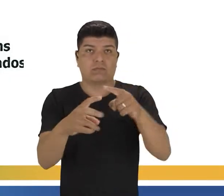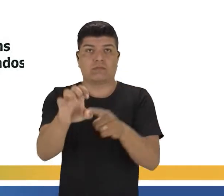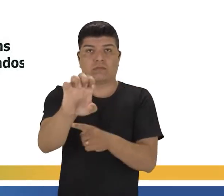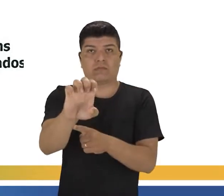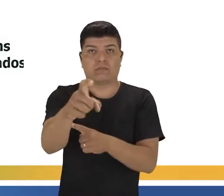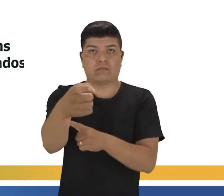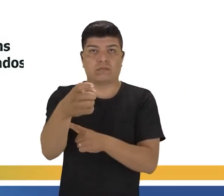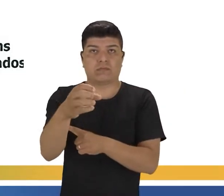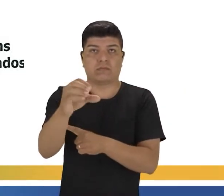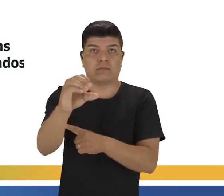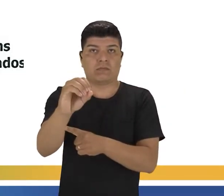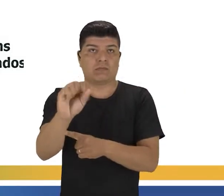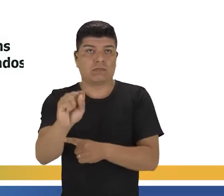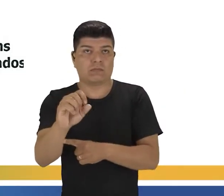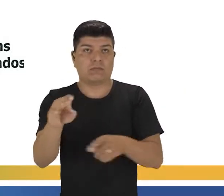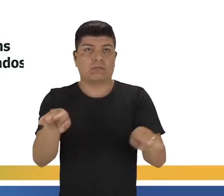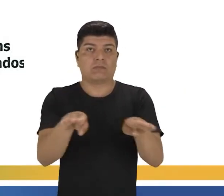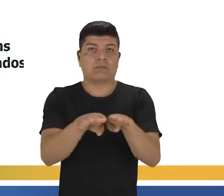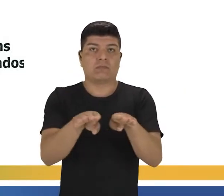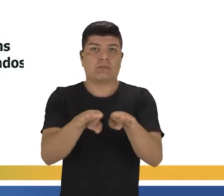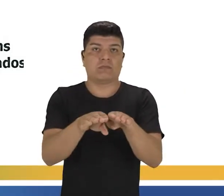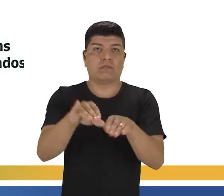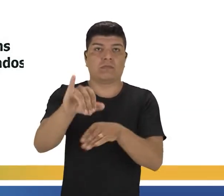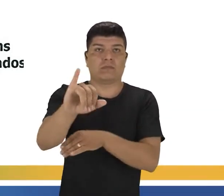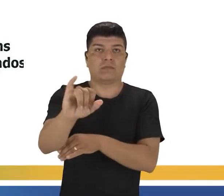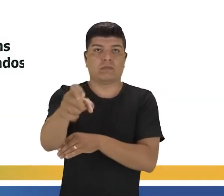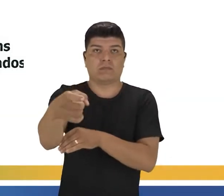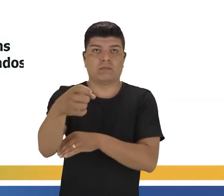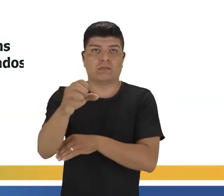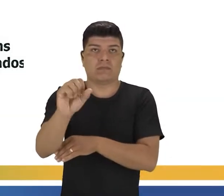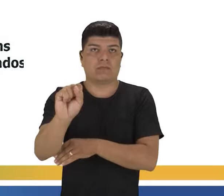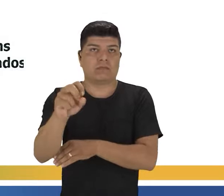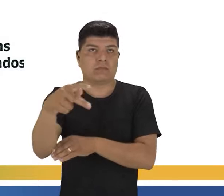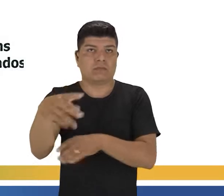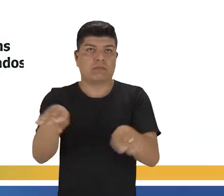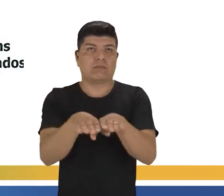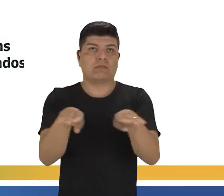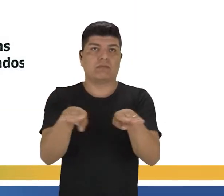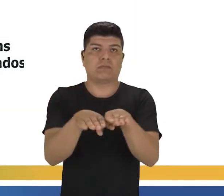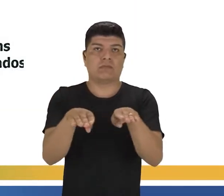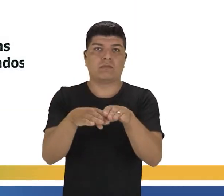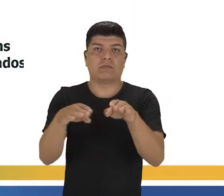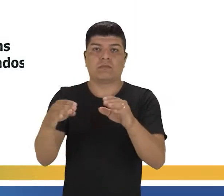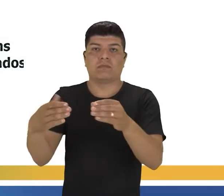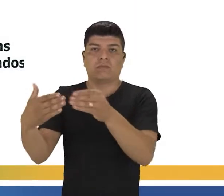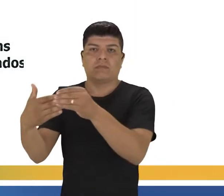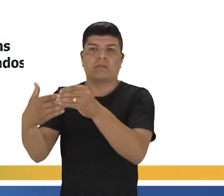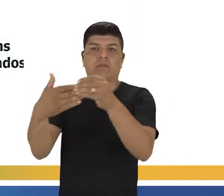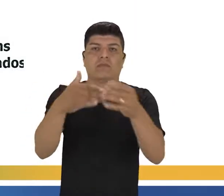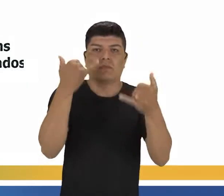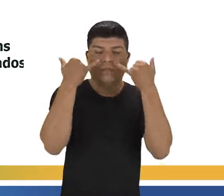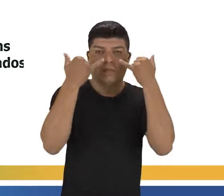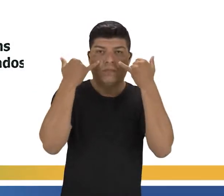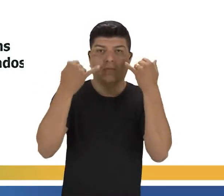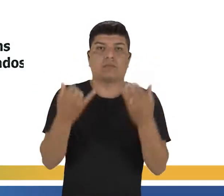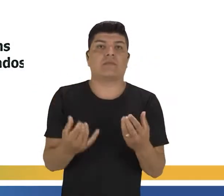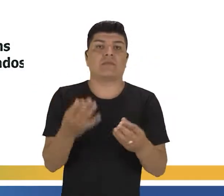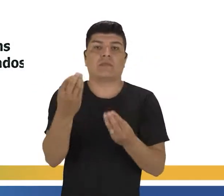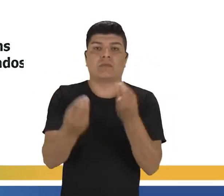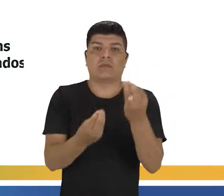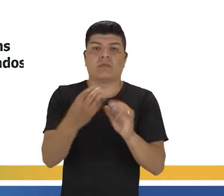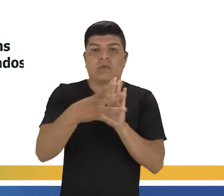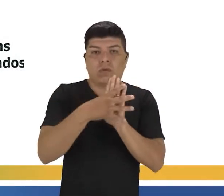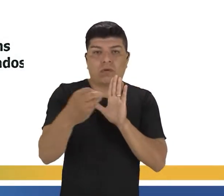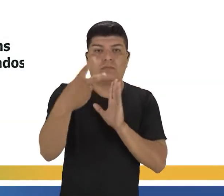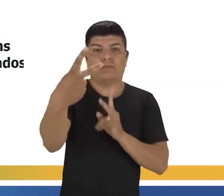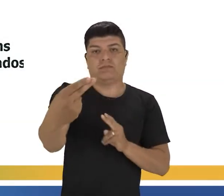os introns. Os exons são regiões do gene que carregam a informação como ela tem que ser